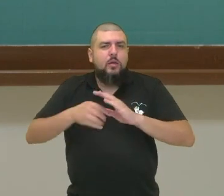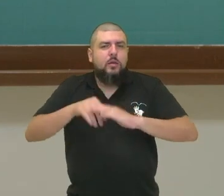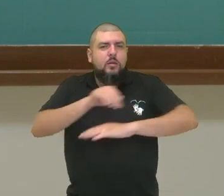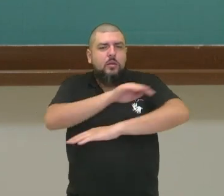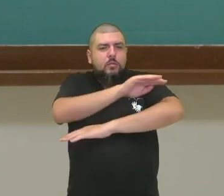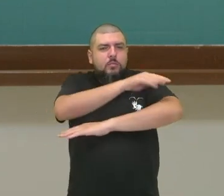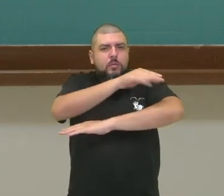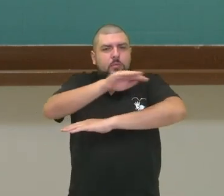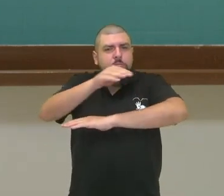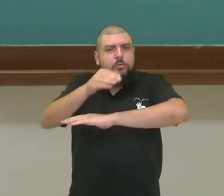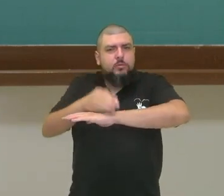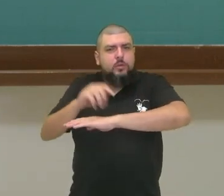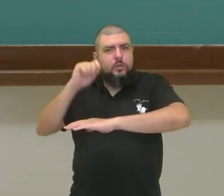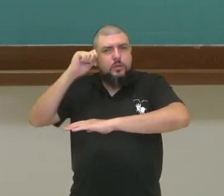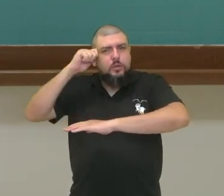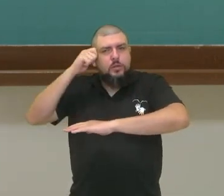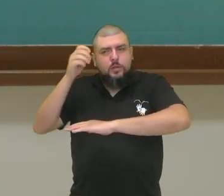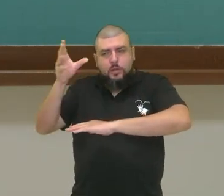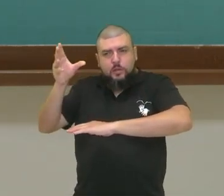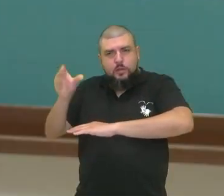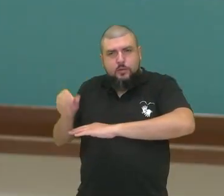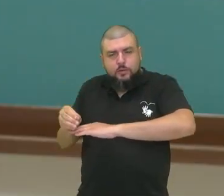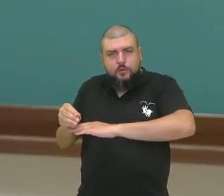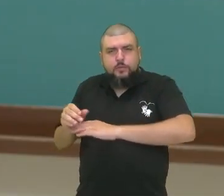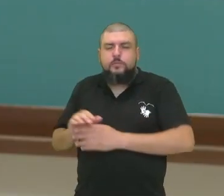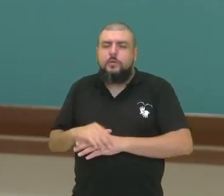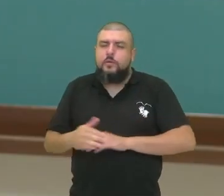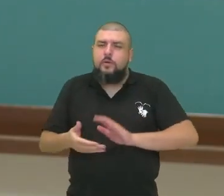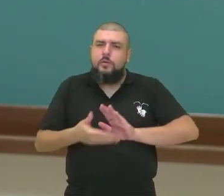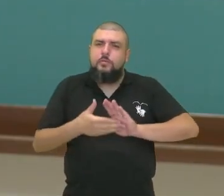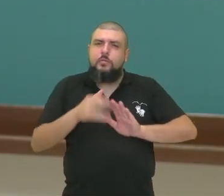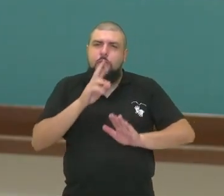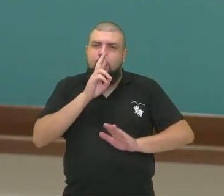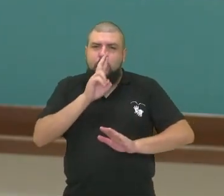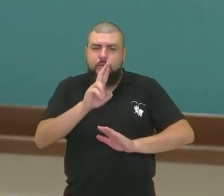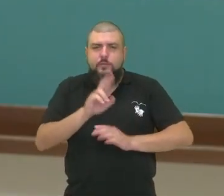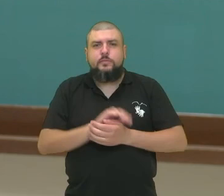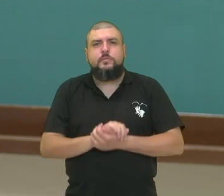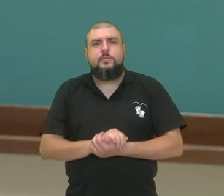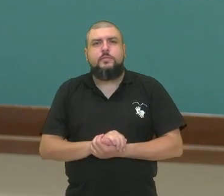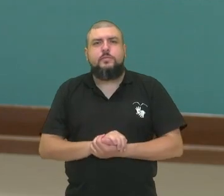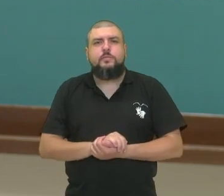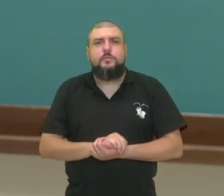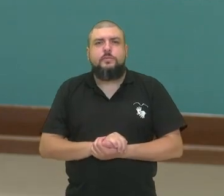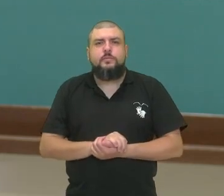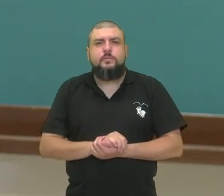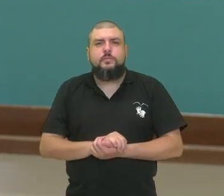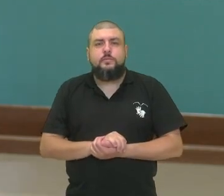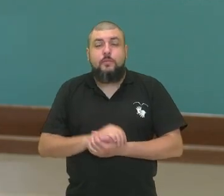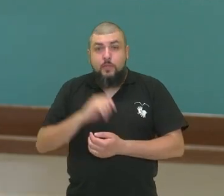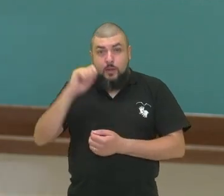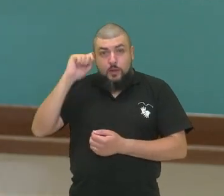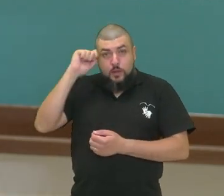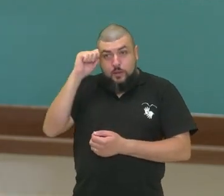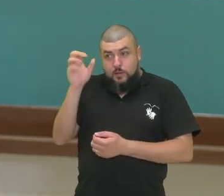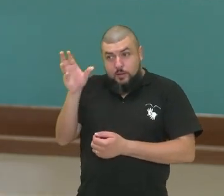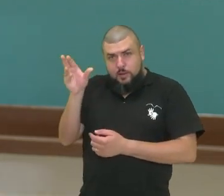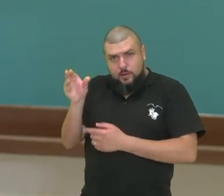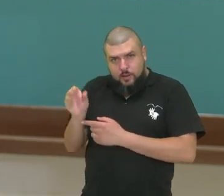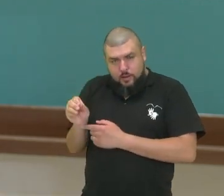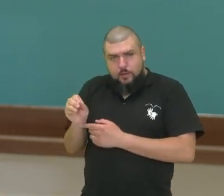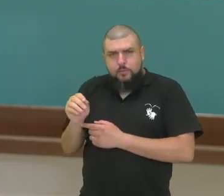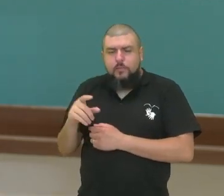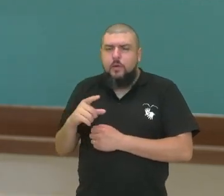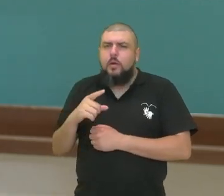africano? Vamos aqui então para a nossa resposta sugestiva, ok? Olha só, então na África predomina